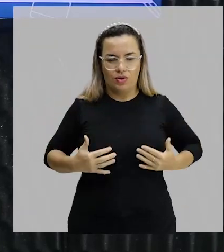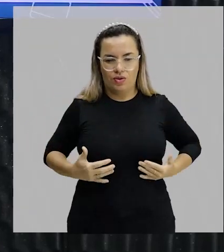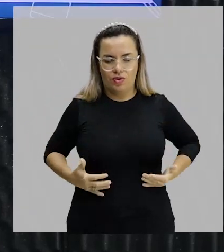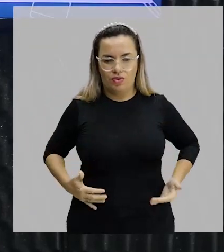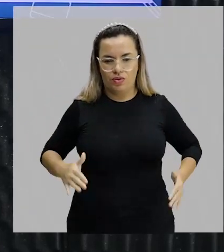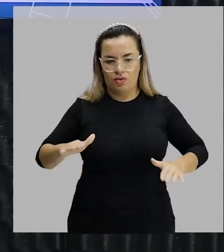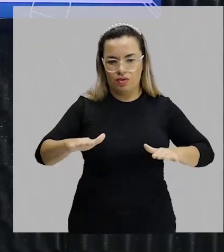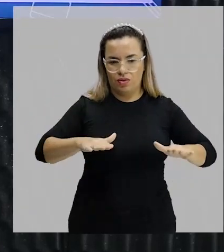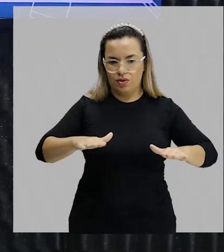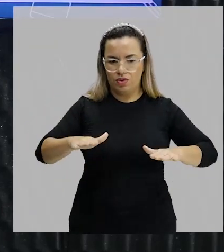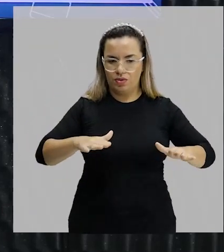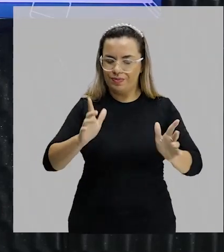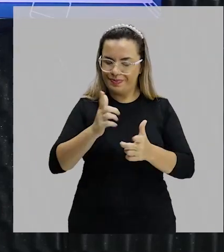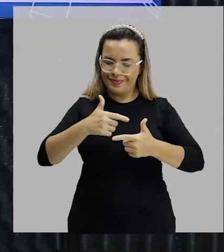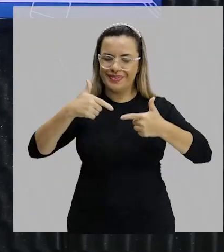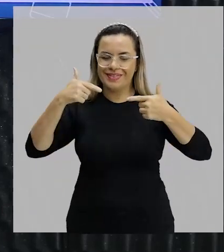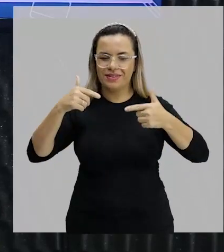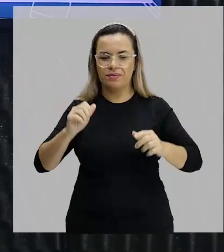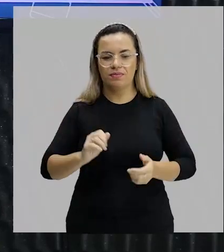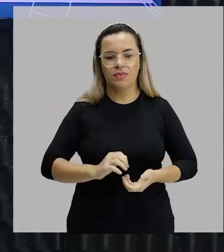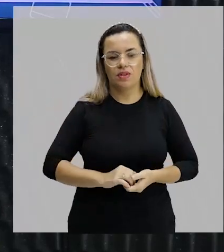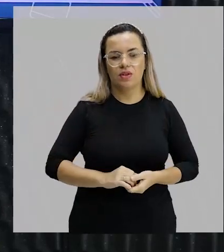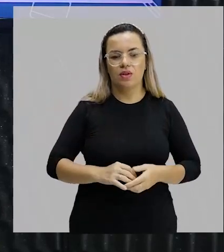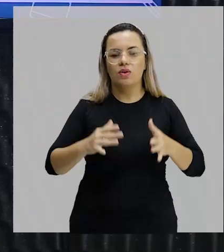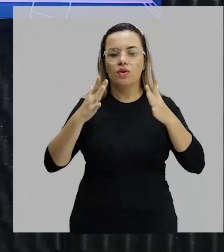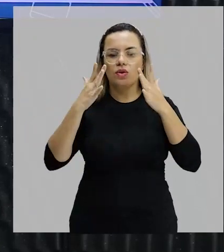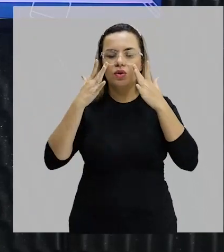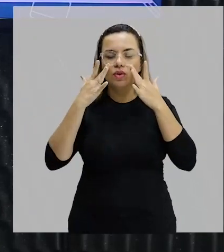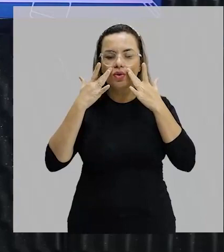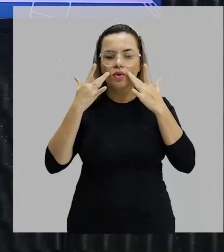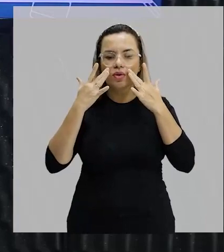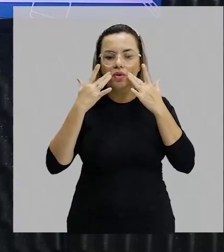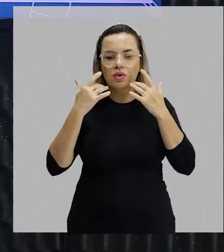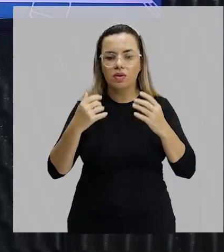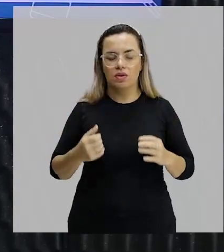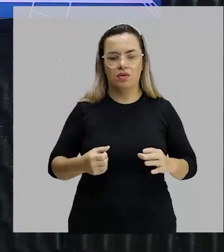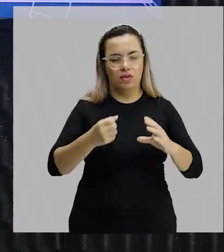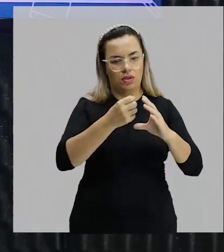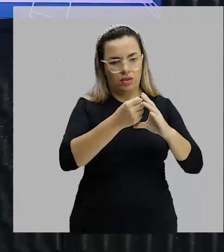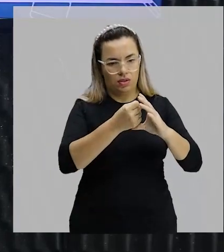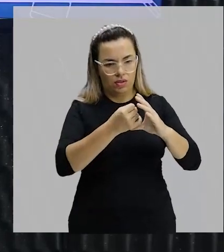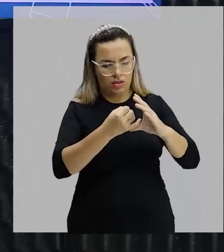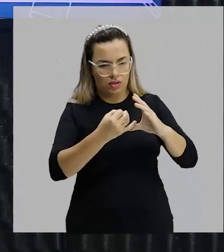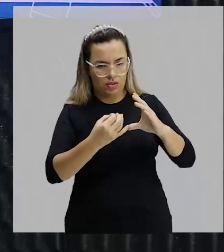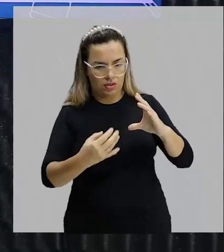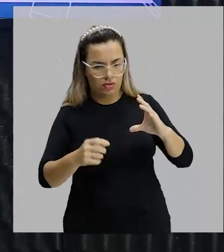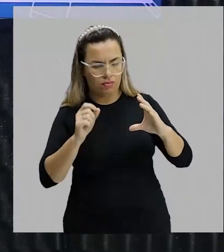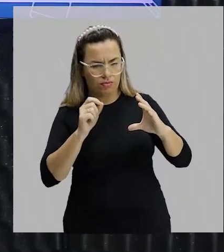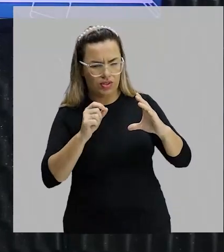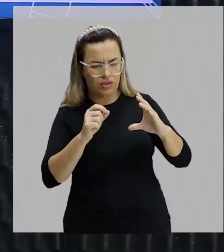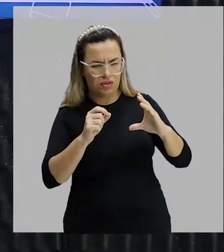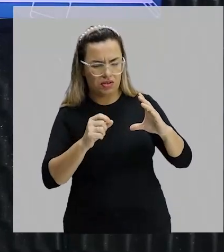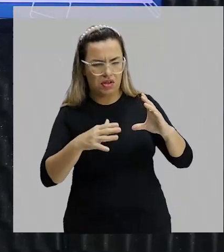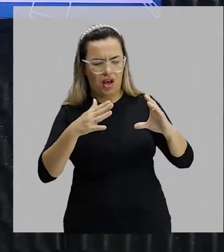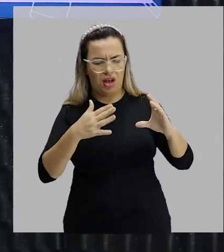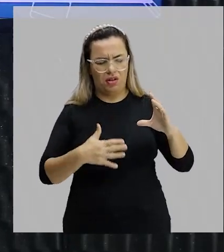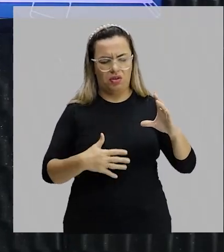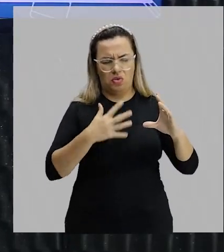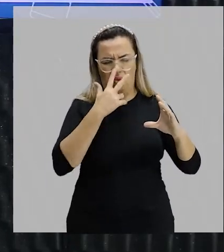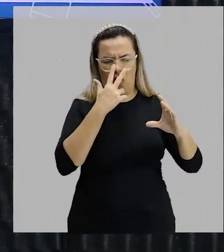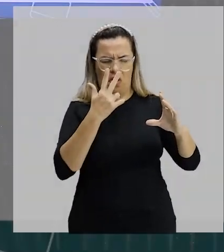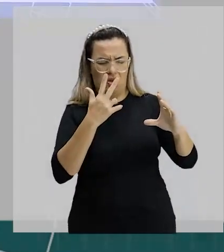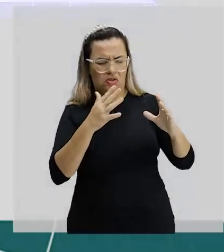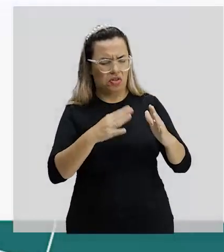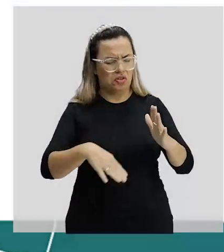divertida. O teatro tem mecanismos e alguém acha que é só chegar, decorar um texto. Isso foi um aluno que disse, professor, eu realmente achei